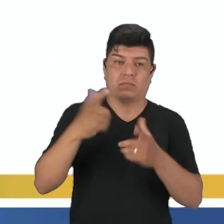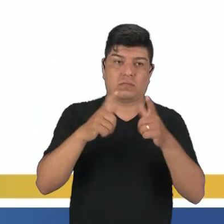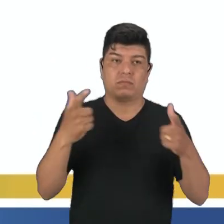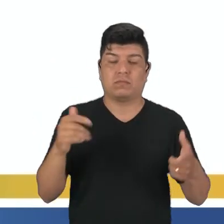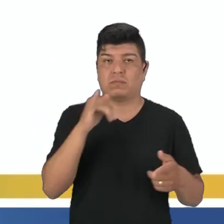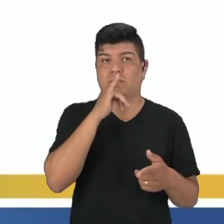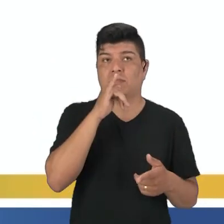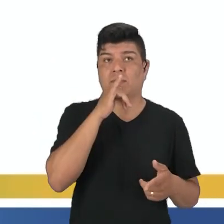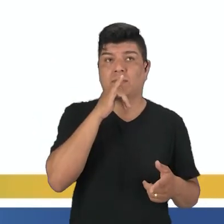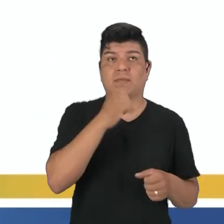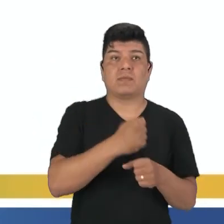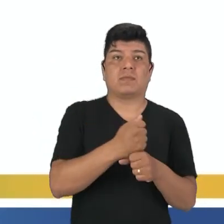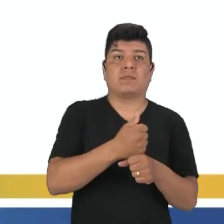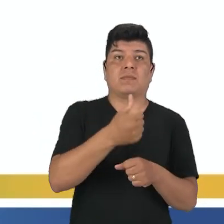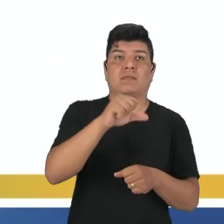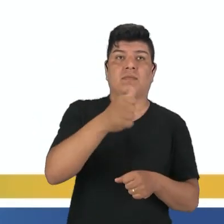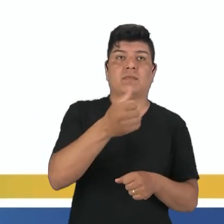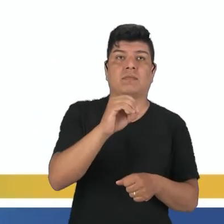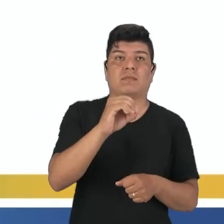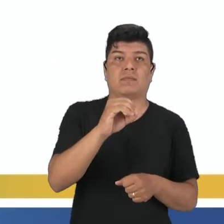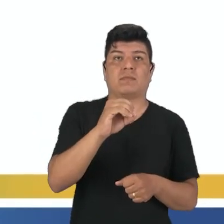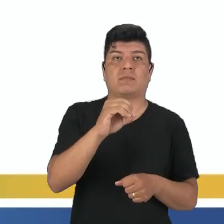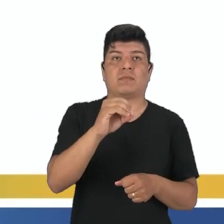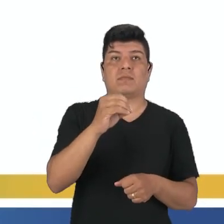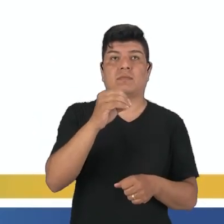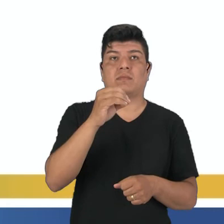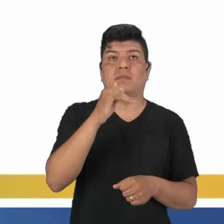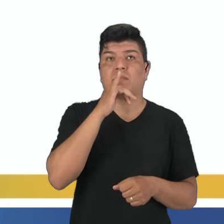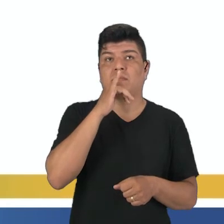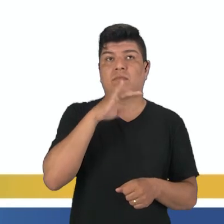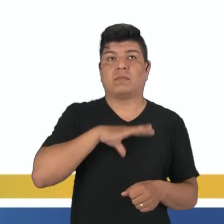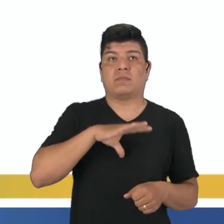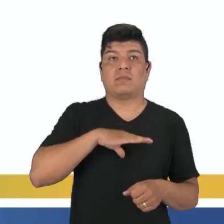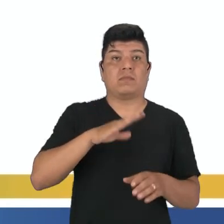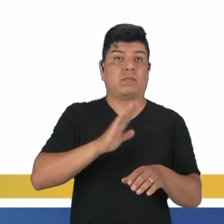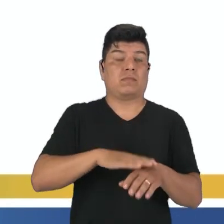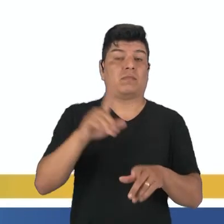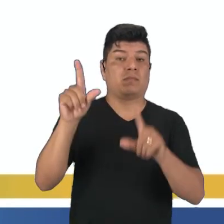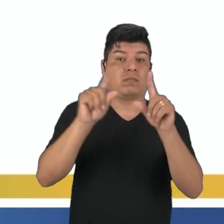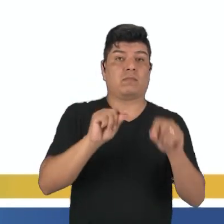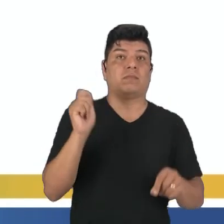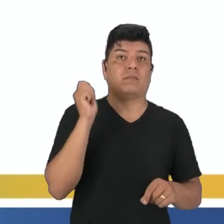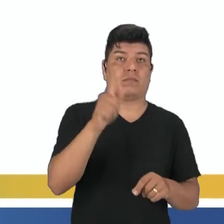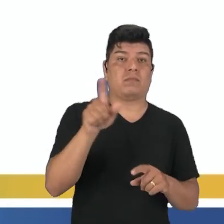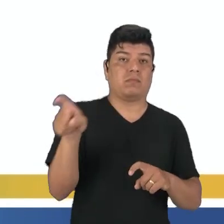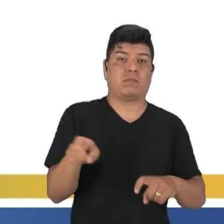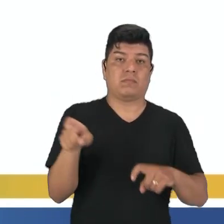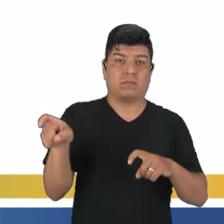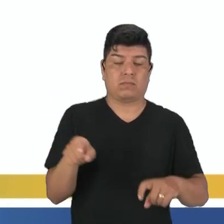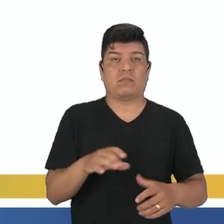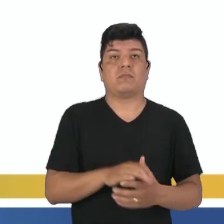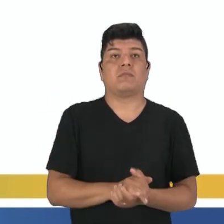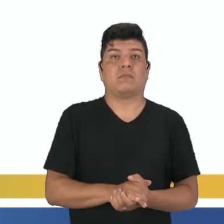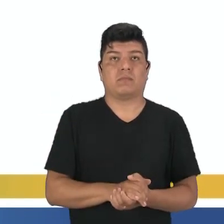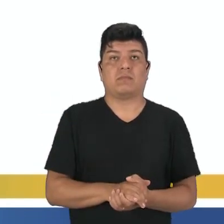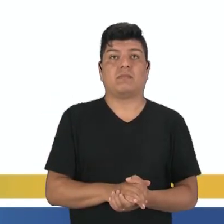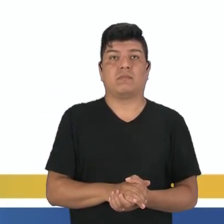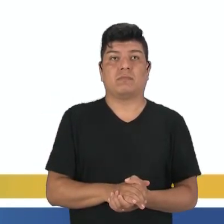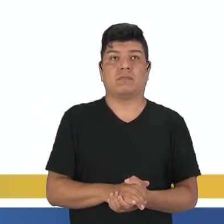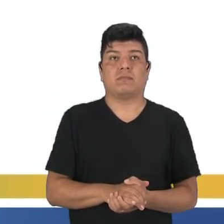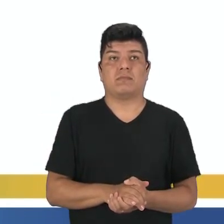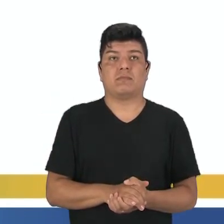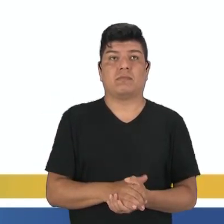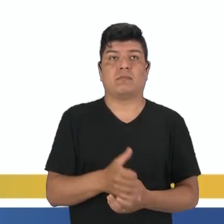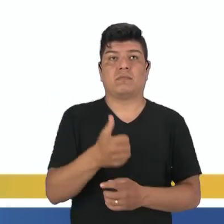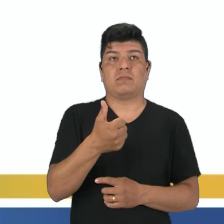Por exemplo, aqui no ano de 1960, nós vemos aí que a área urbana é bem menor que a área rural, né? Nós vemos